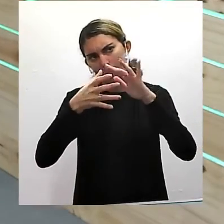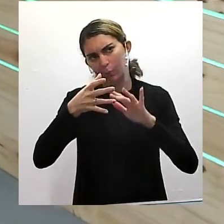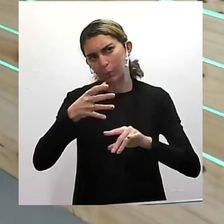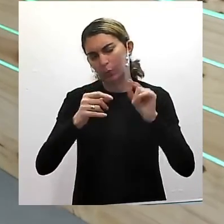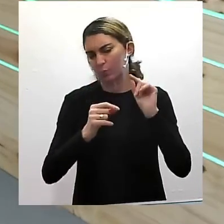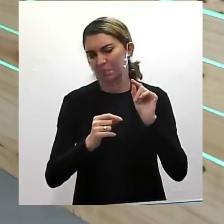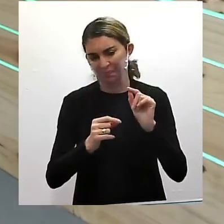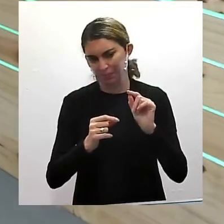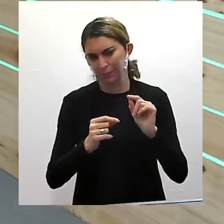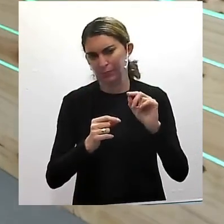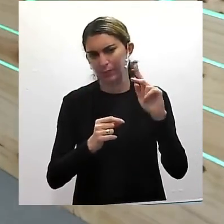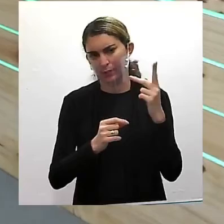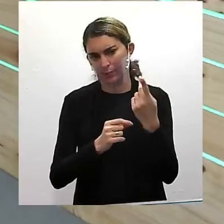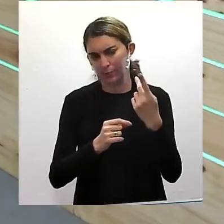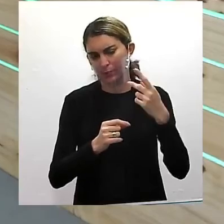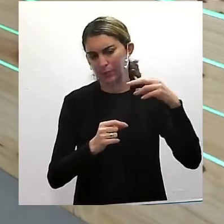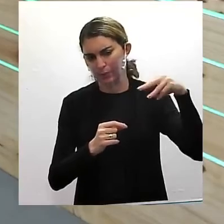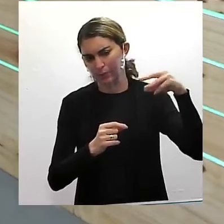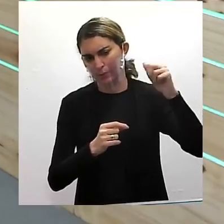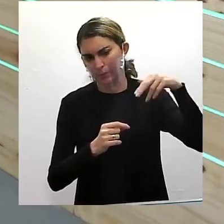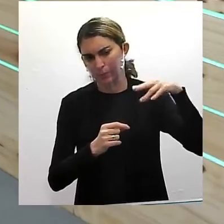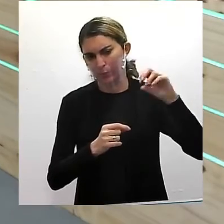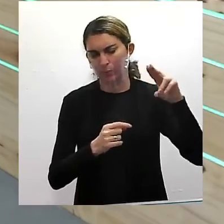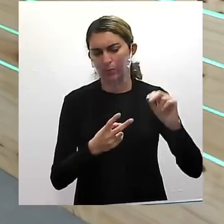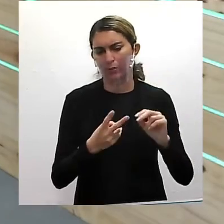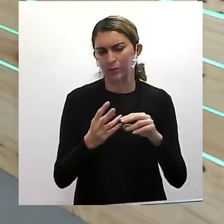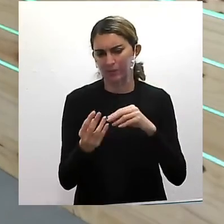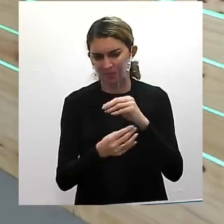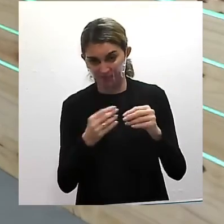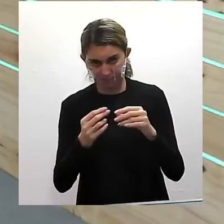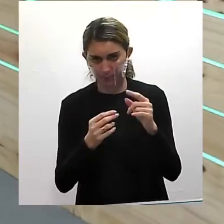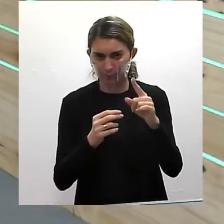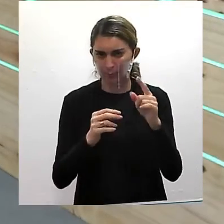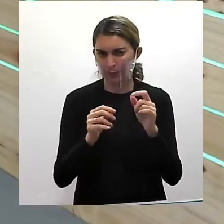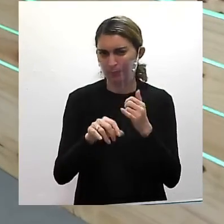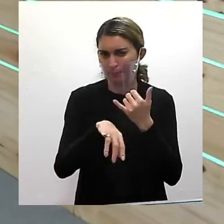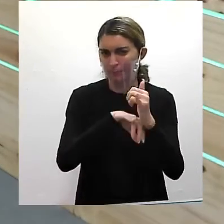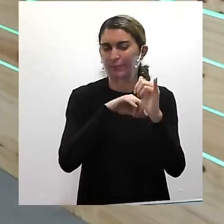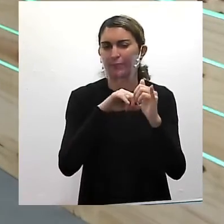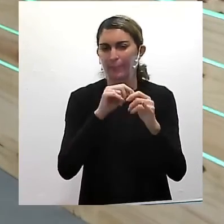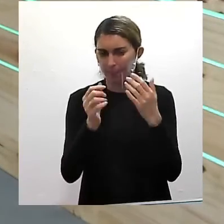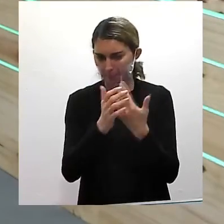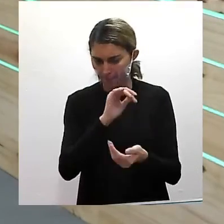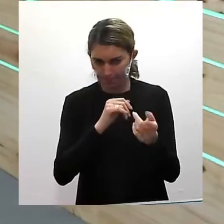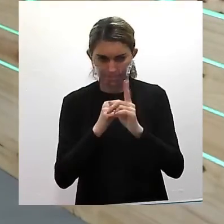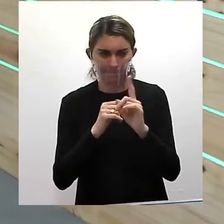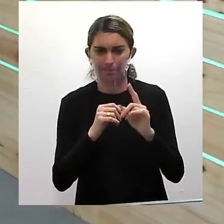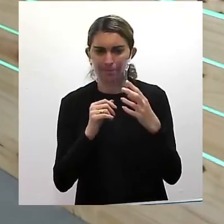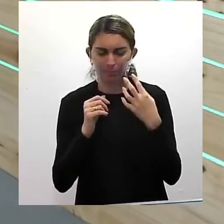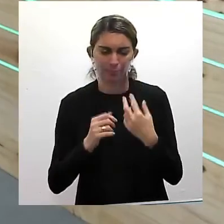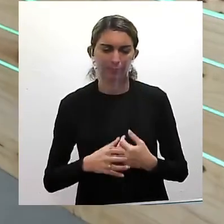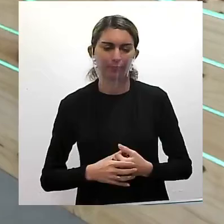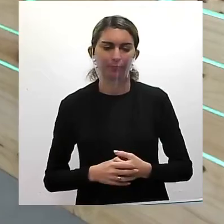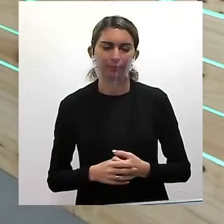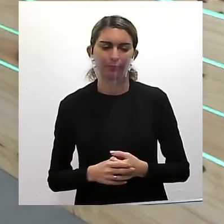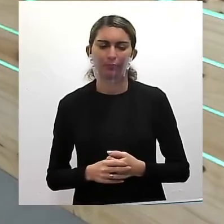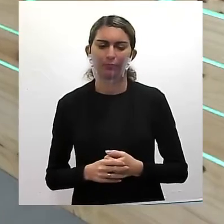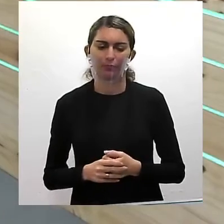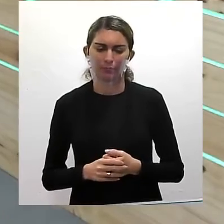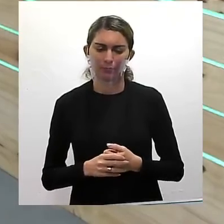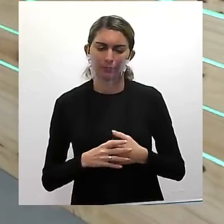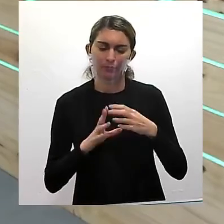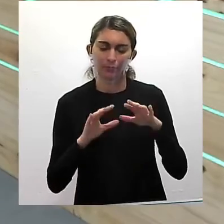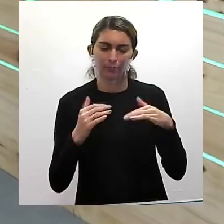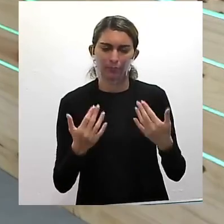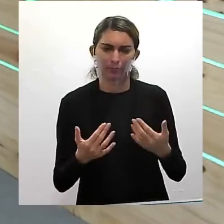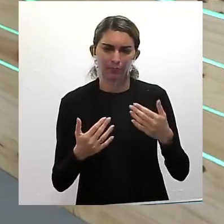HCl ali no meio, bota uma amônia no meio, meio que para distrair, tá certo? Mas não se perde não, acompanha comigo, beleza? Volta lá. Então,